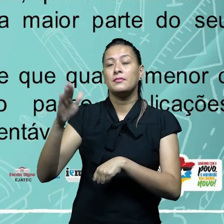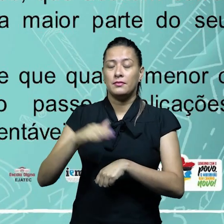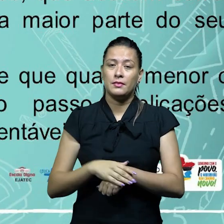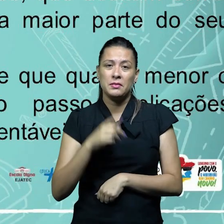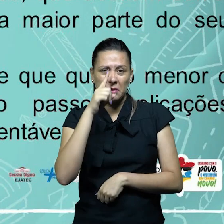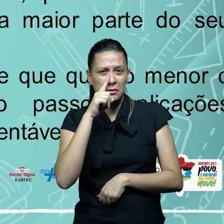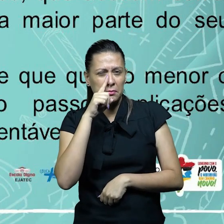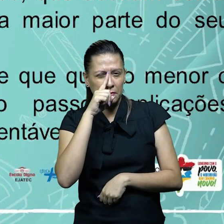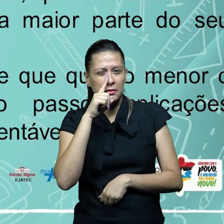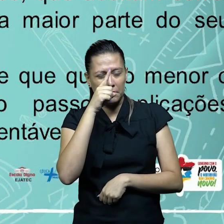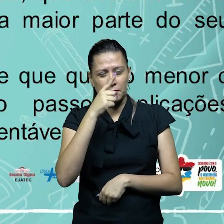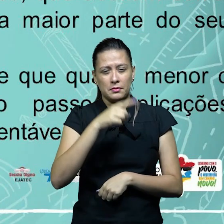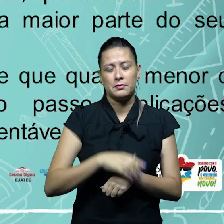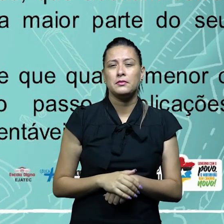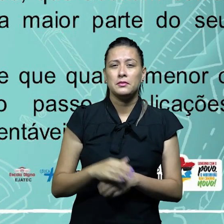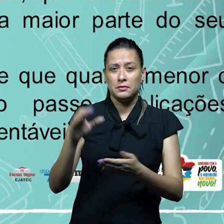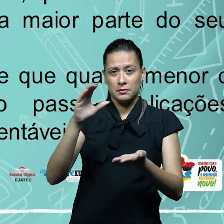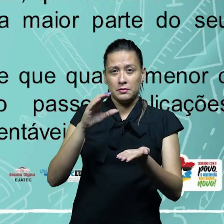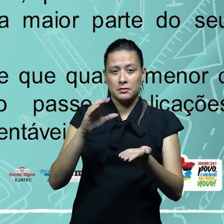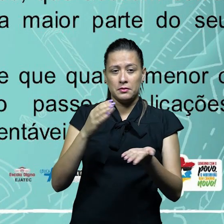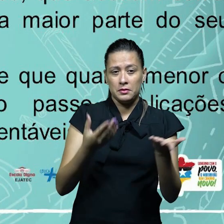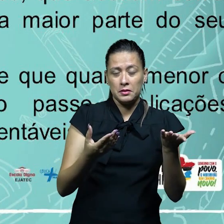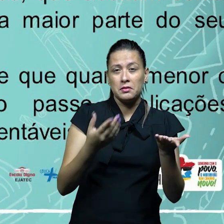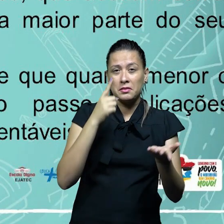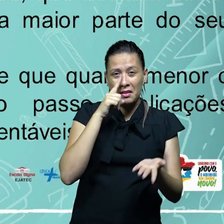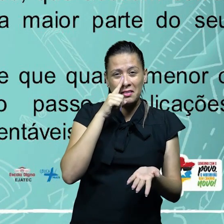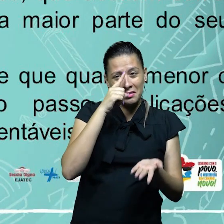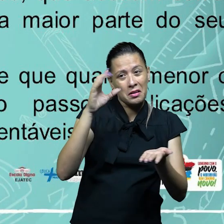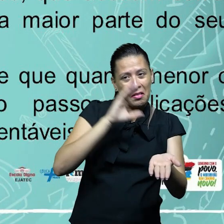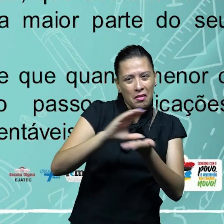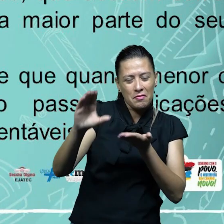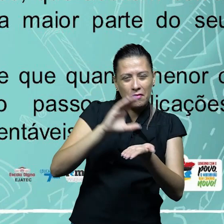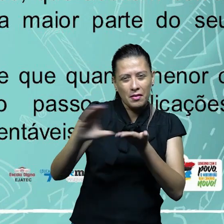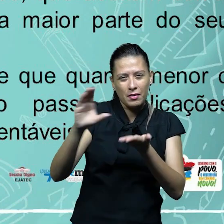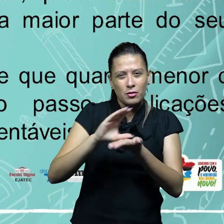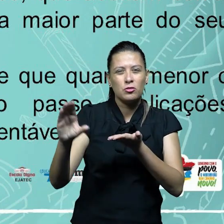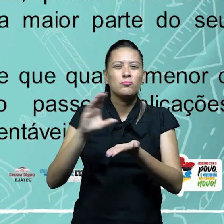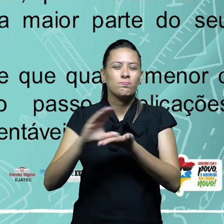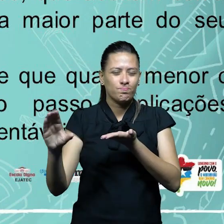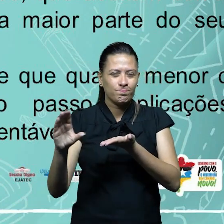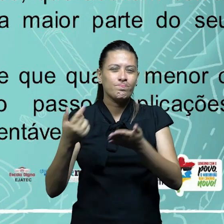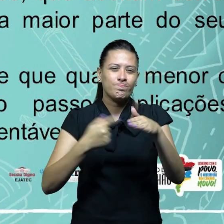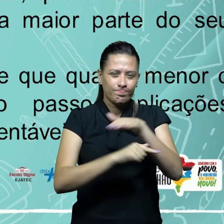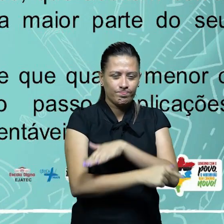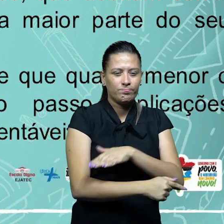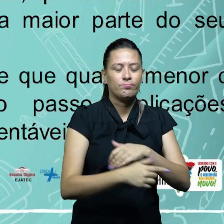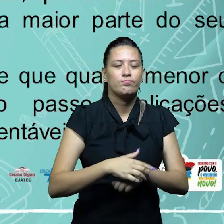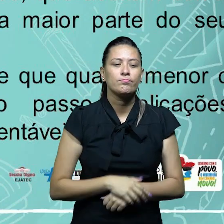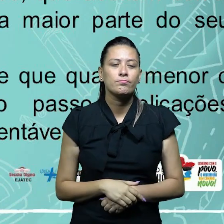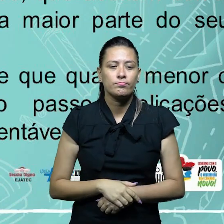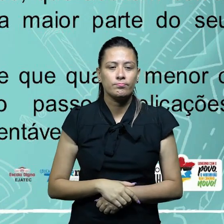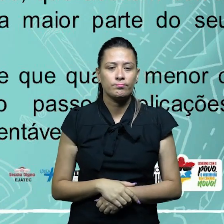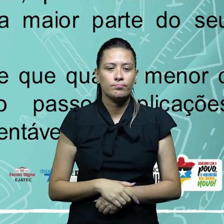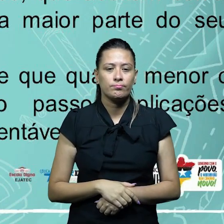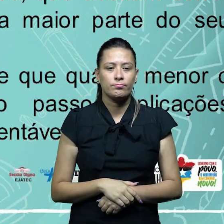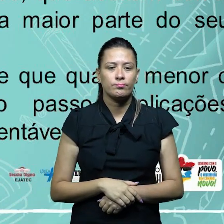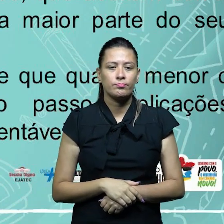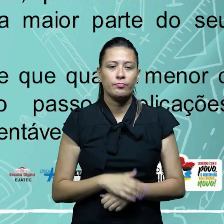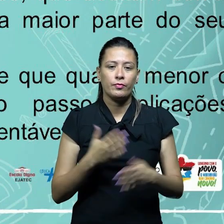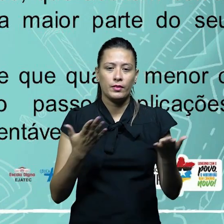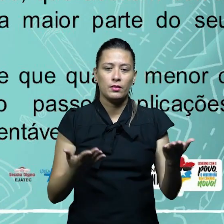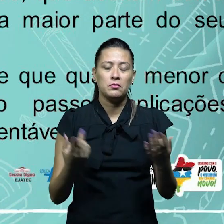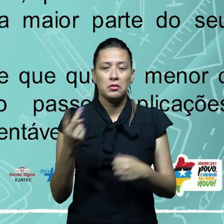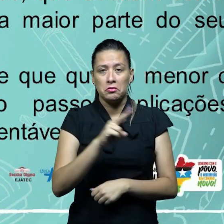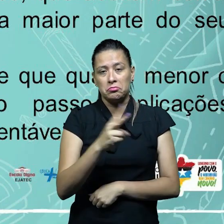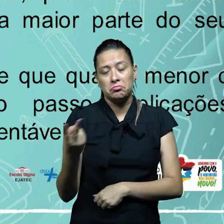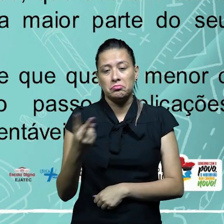Ok? Então, no meio termo entre os dois, tá? Estão os investidores moderados, que aceitam correr algum risco, mas ainda prezam por manter a